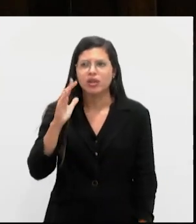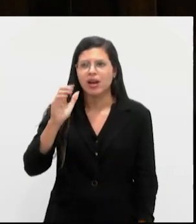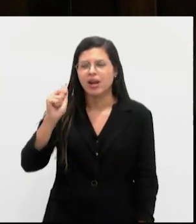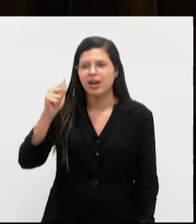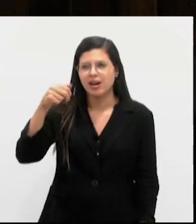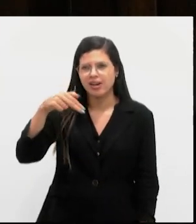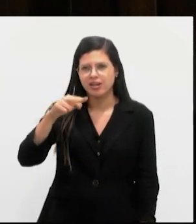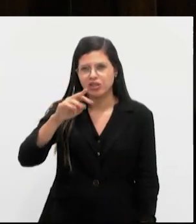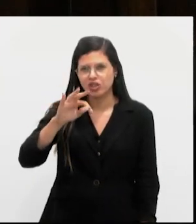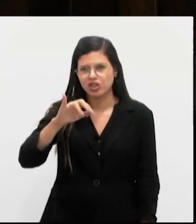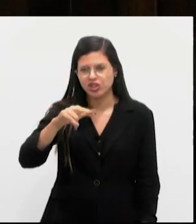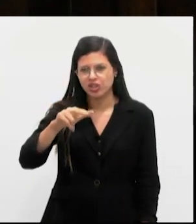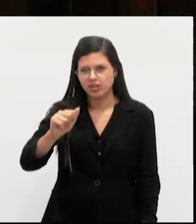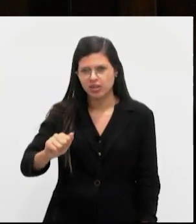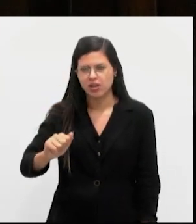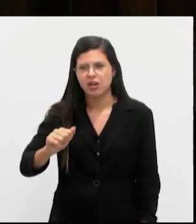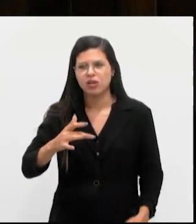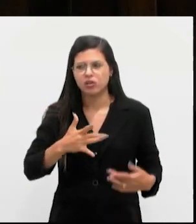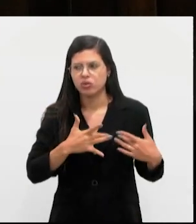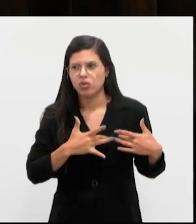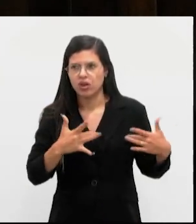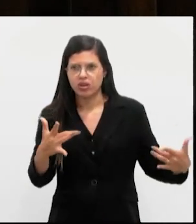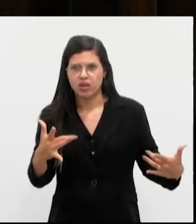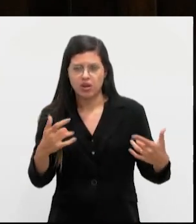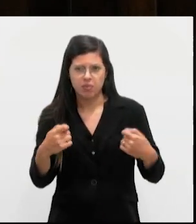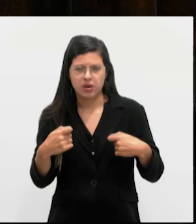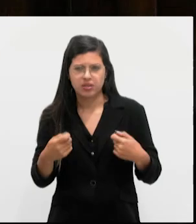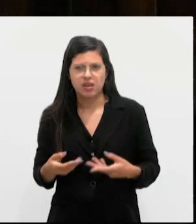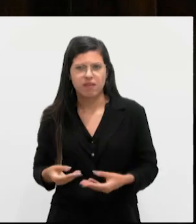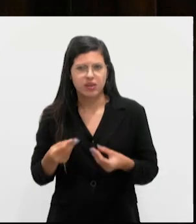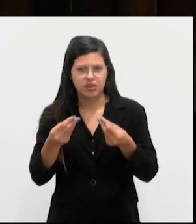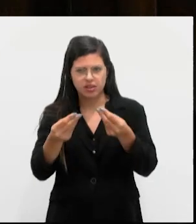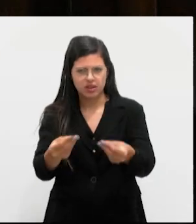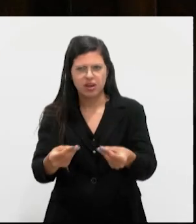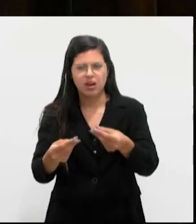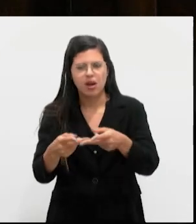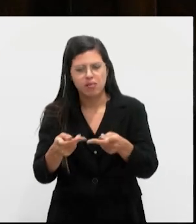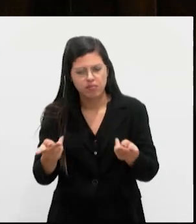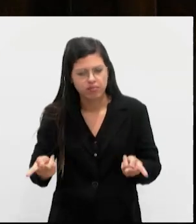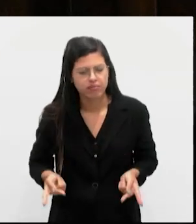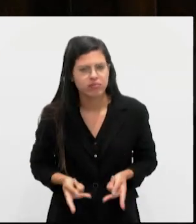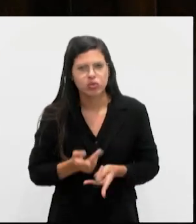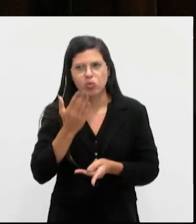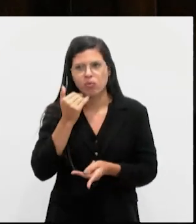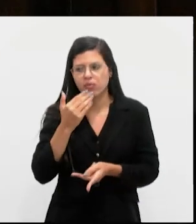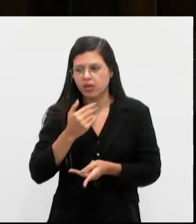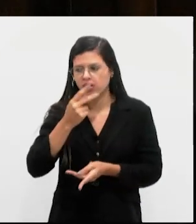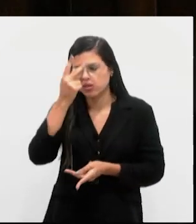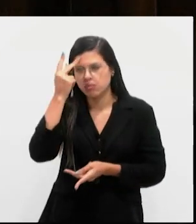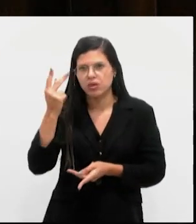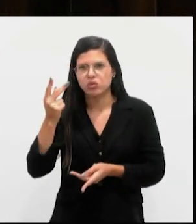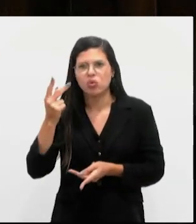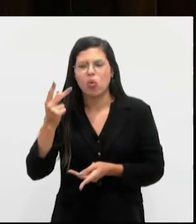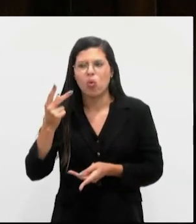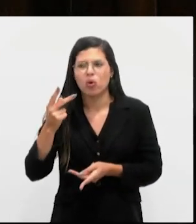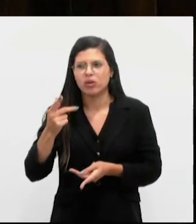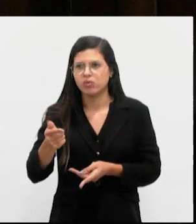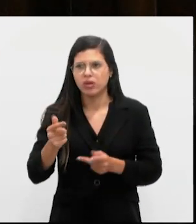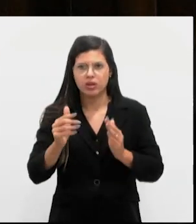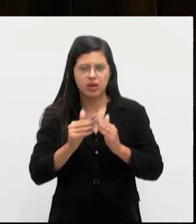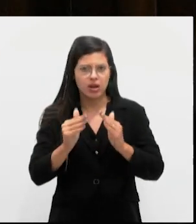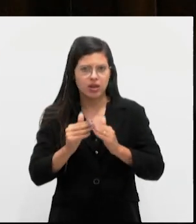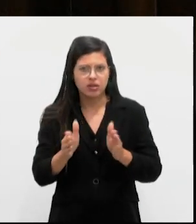solidária. Ele tinha que entregar quentinhas para as pessoas, moradoras de rua, pessoas pobres, e